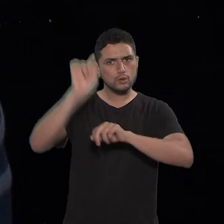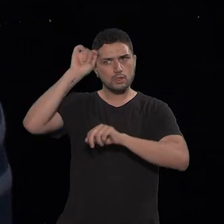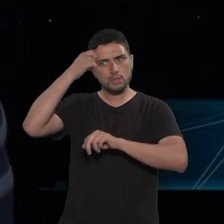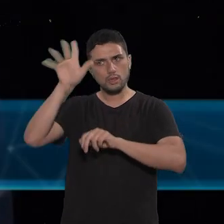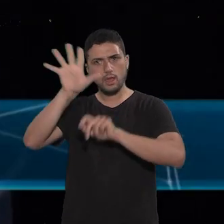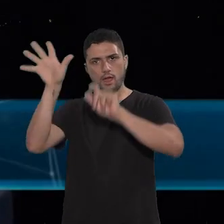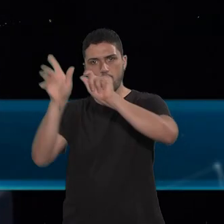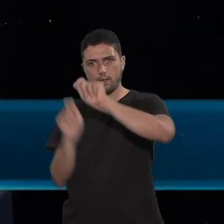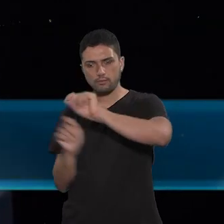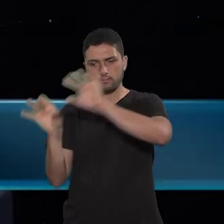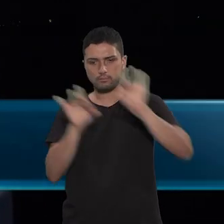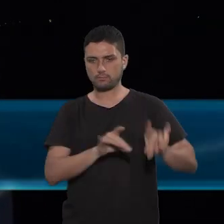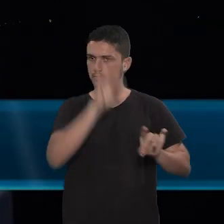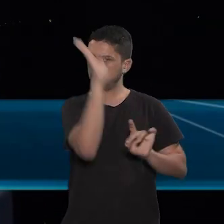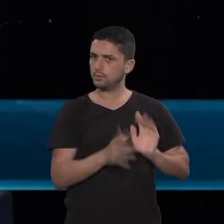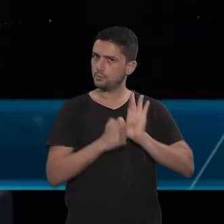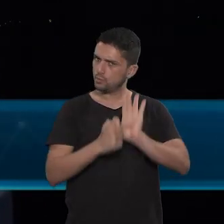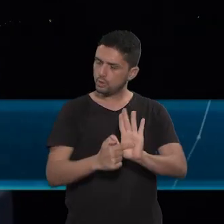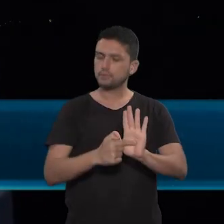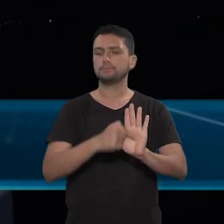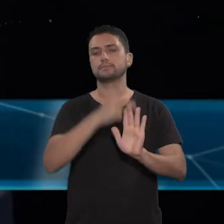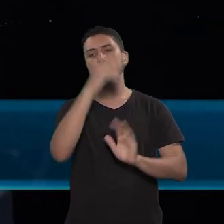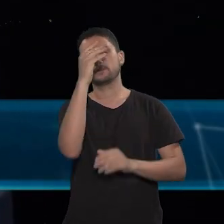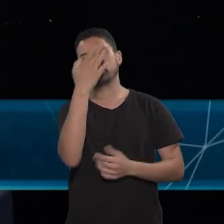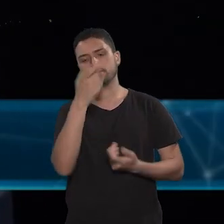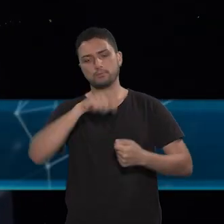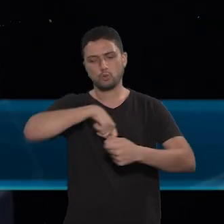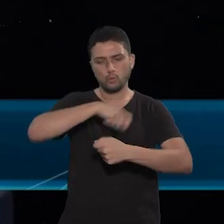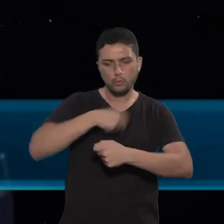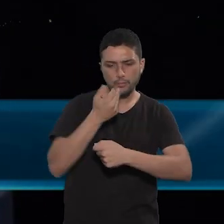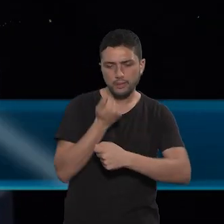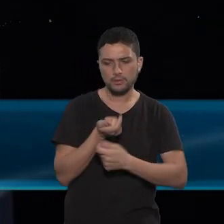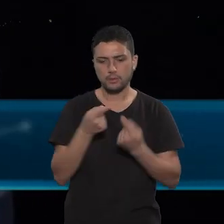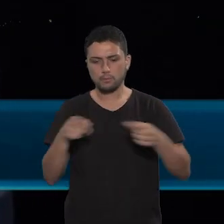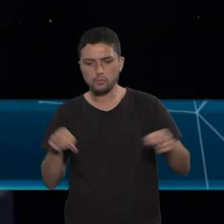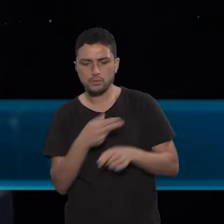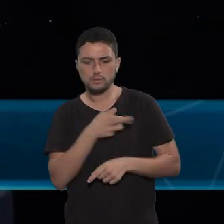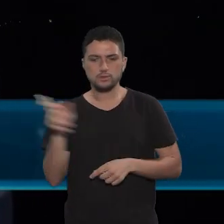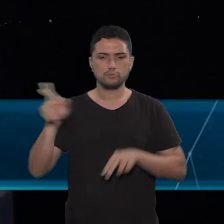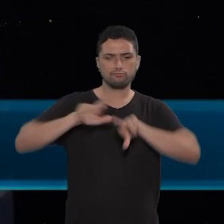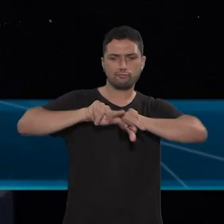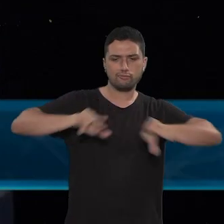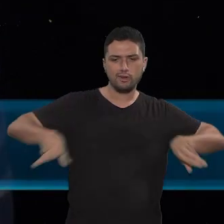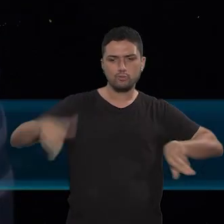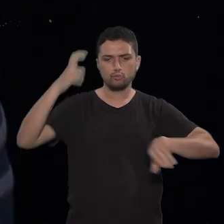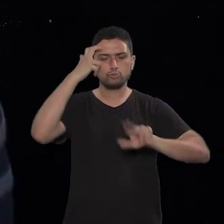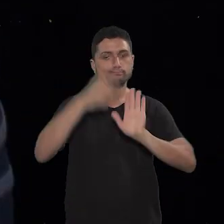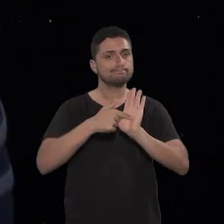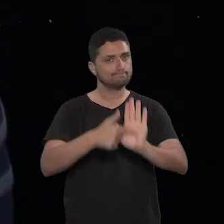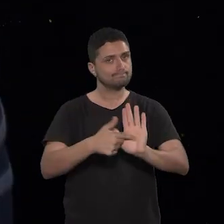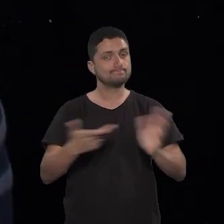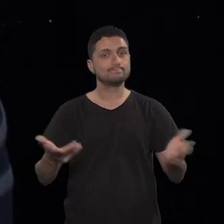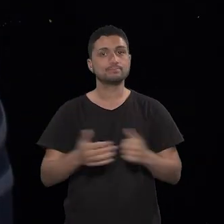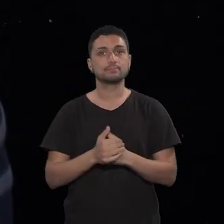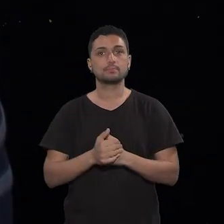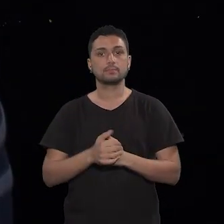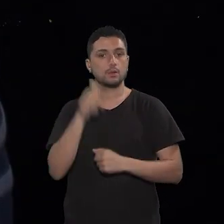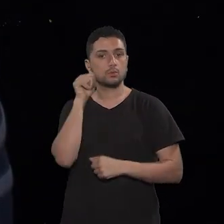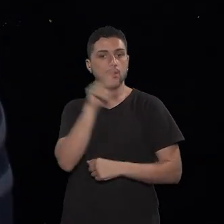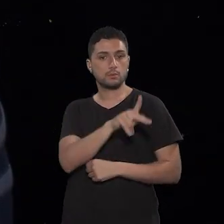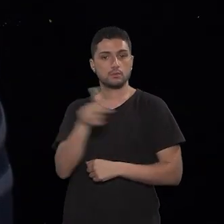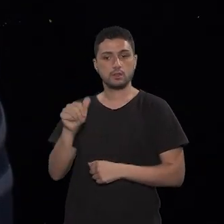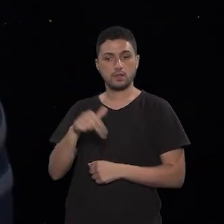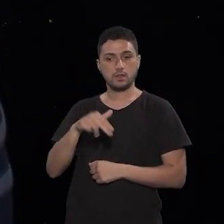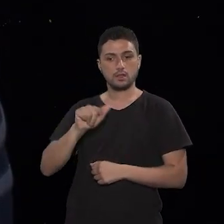cultura afro-brasileira se manifesta na música, na religião e na culinária, entre outras formas de expressão cultural. Segundo a